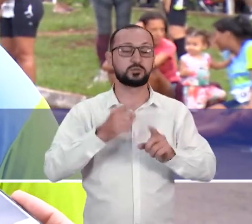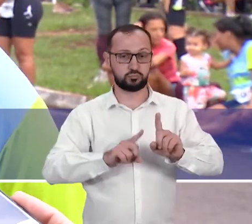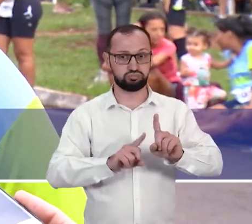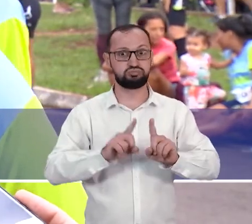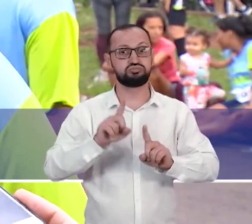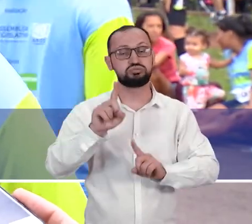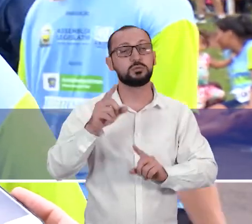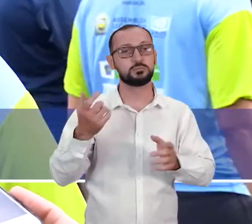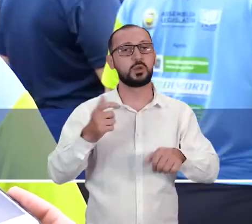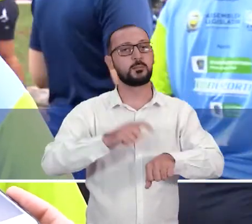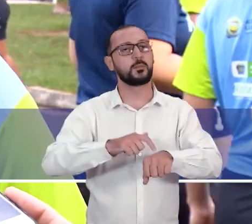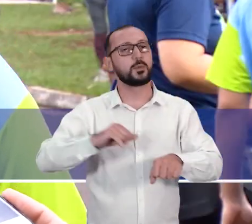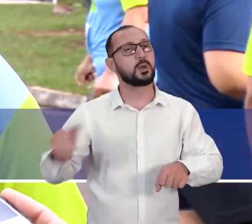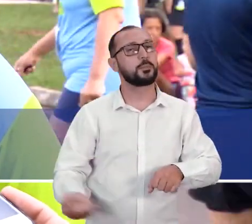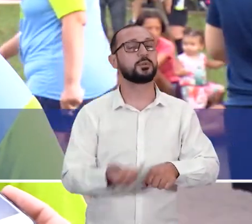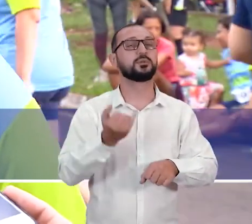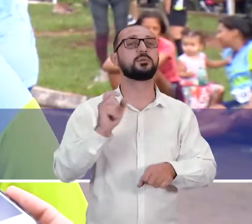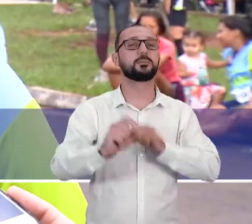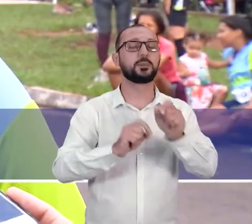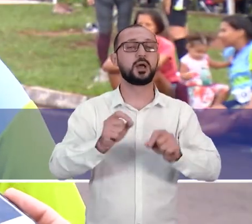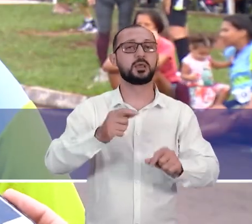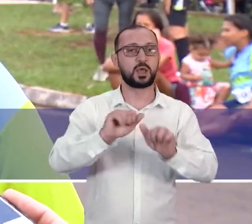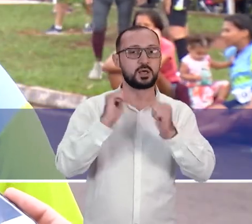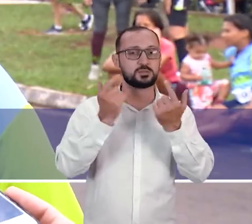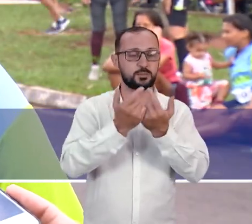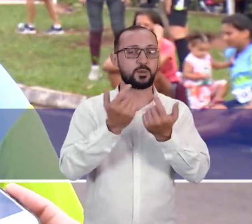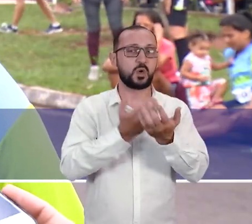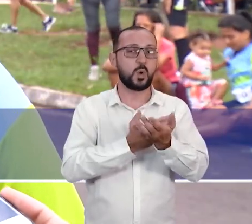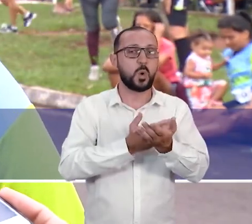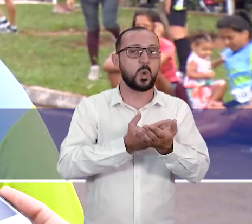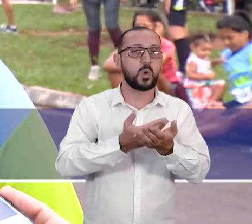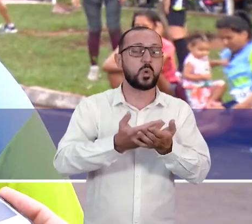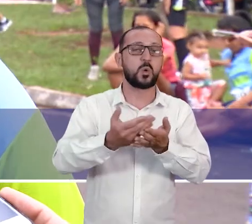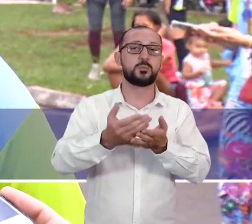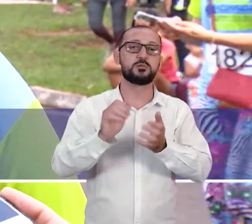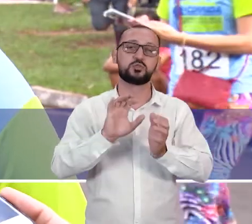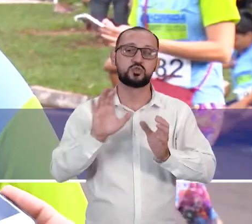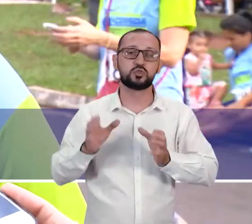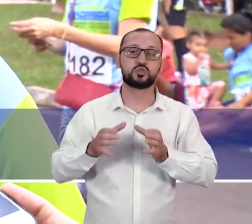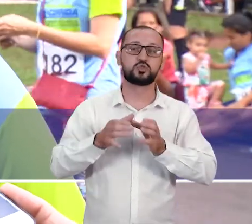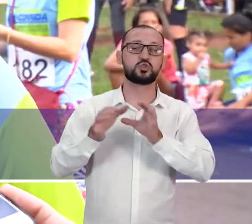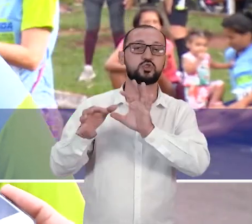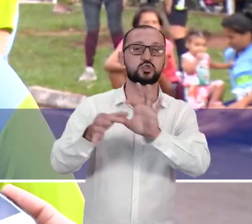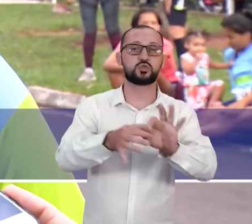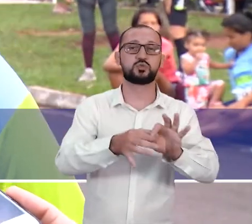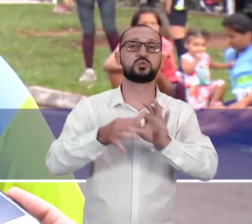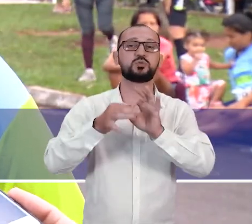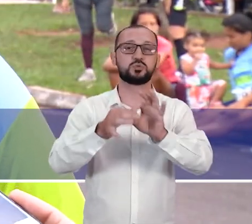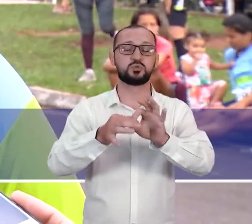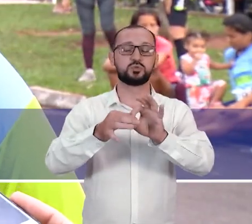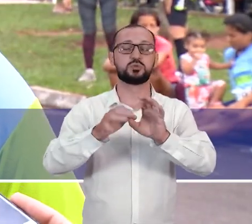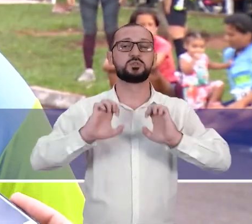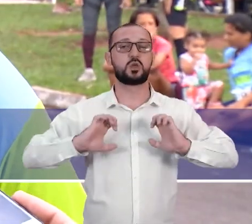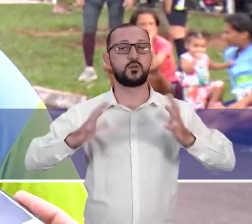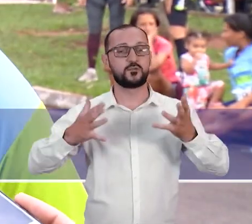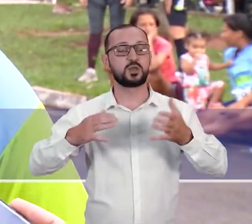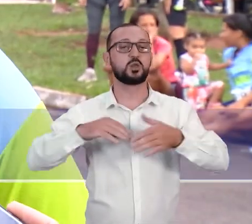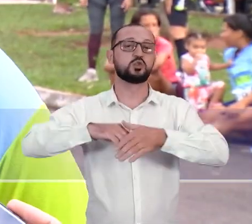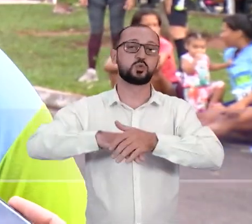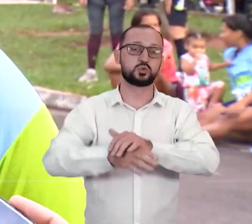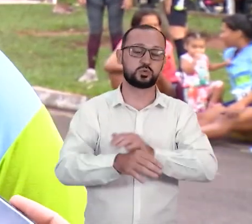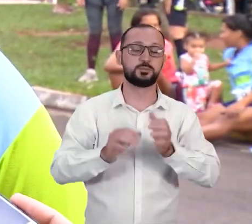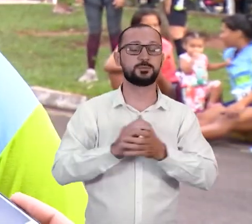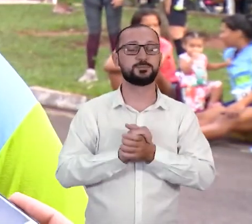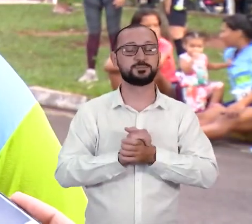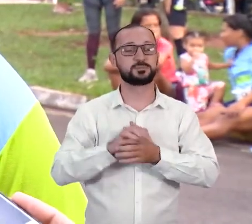crescendo bastante e, como eu disse, é um momento oportuno para que a Assembleia entre nessa trajetória e que se torne um